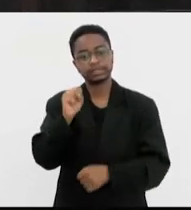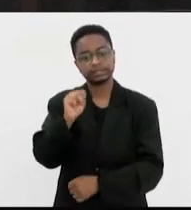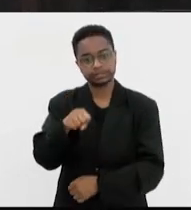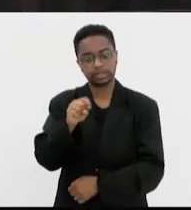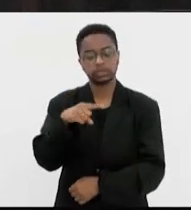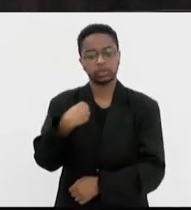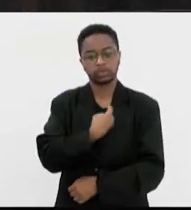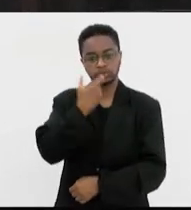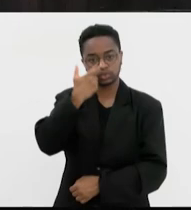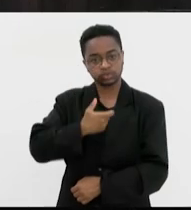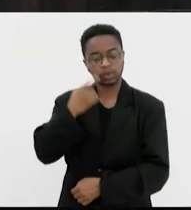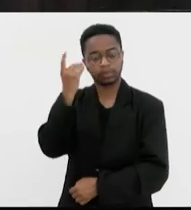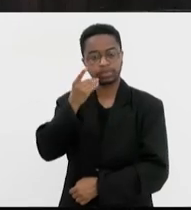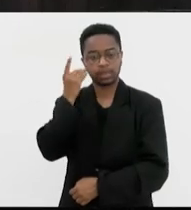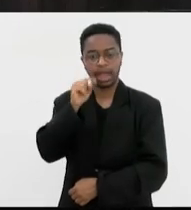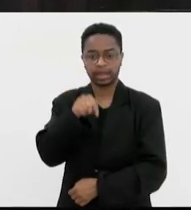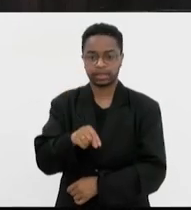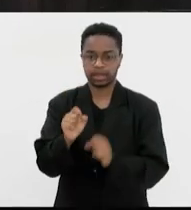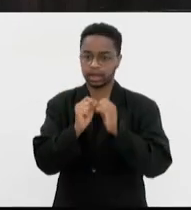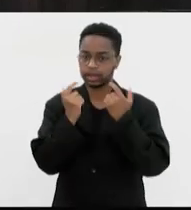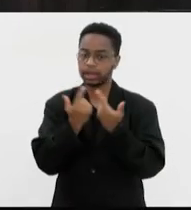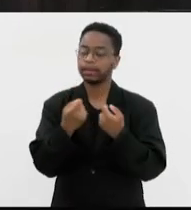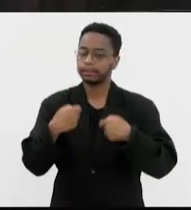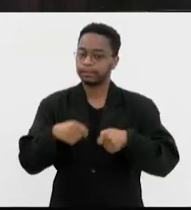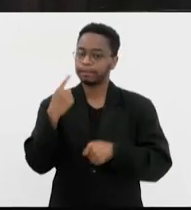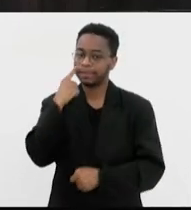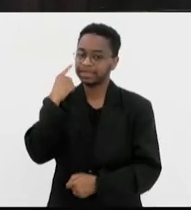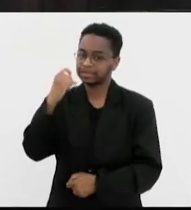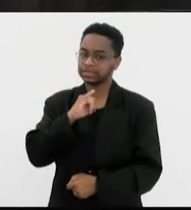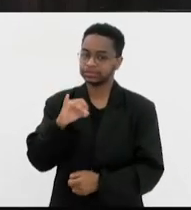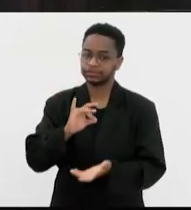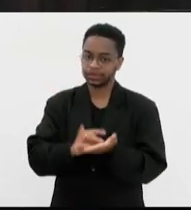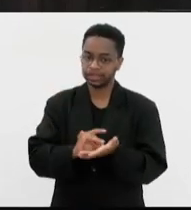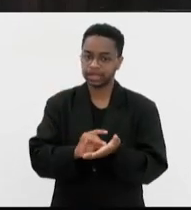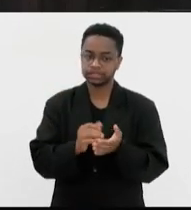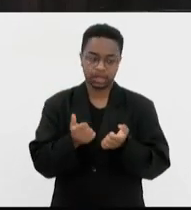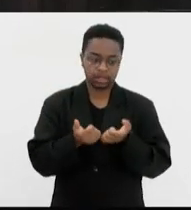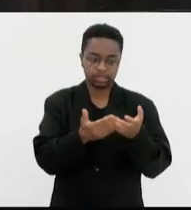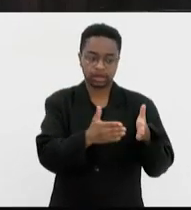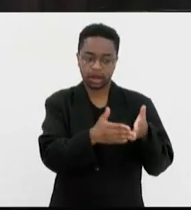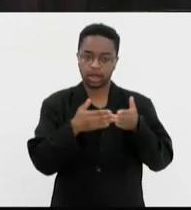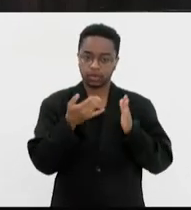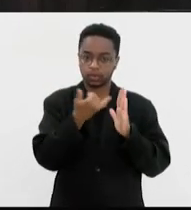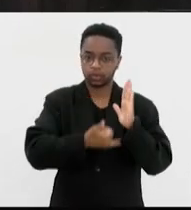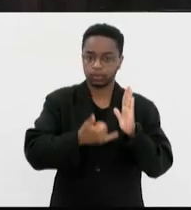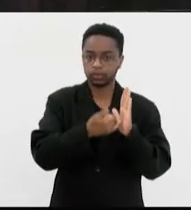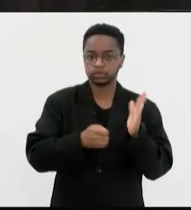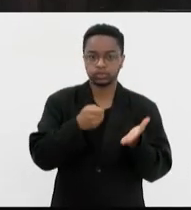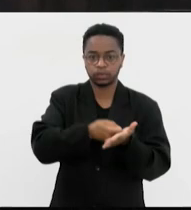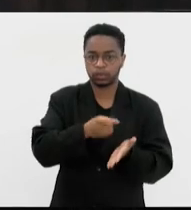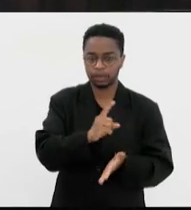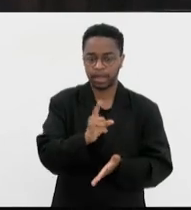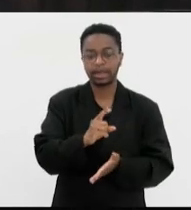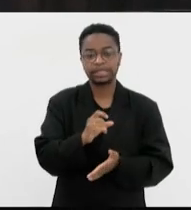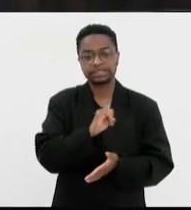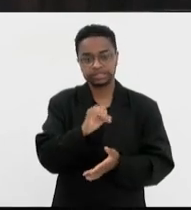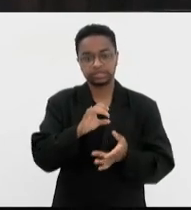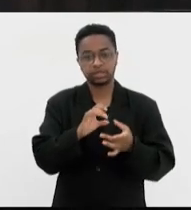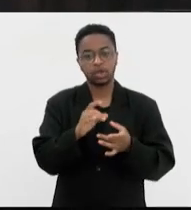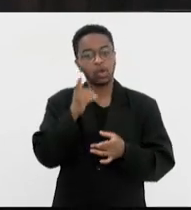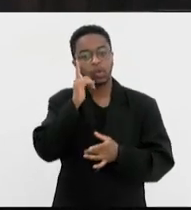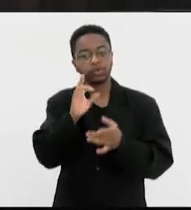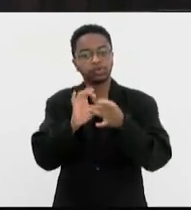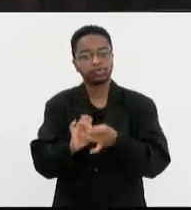deputados e deputadas dessa casa, nos questionar se essa isenção fará com que o jovem lá da favela, que já está perdendo as